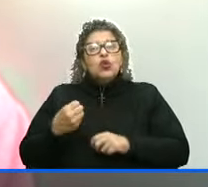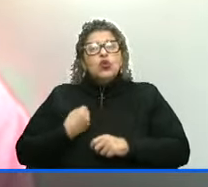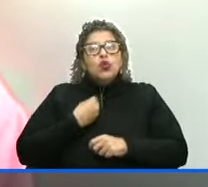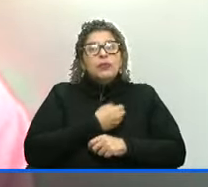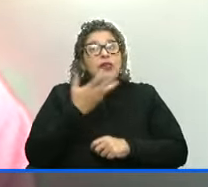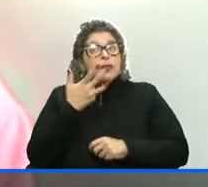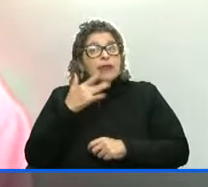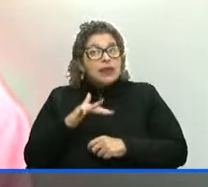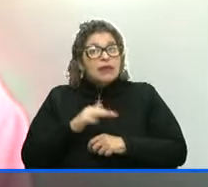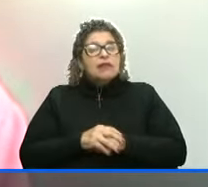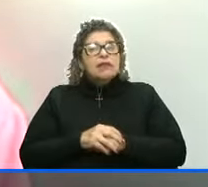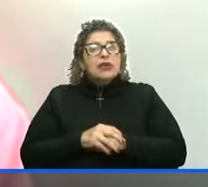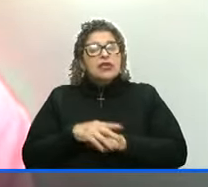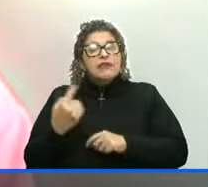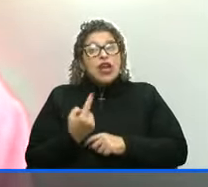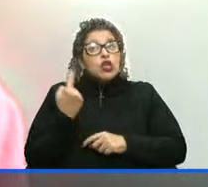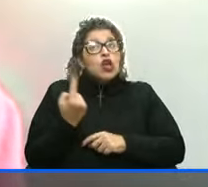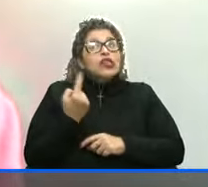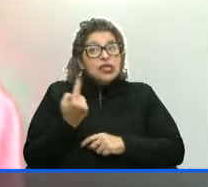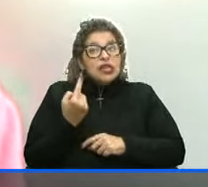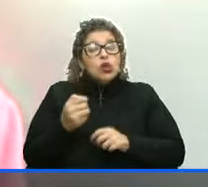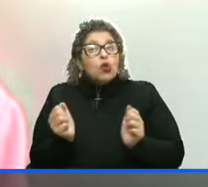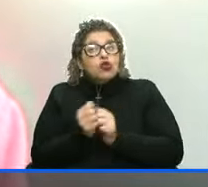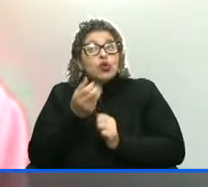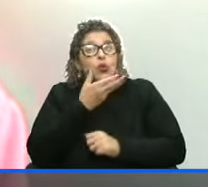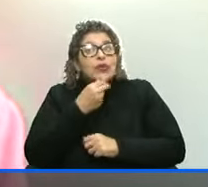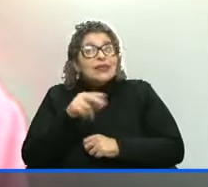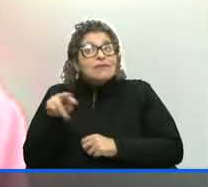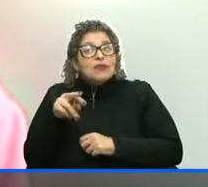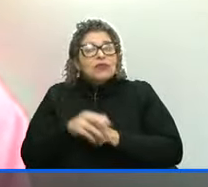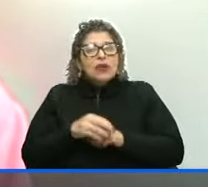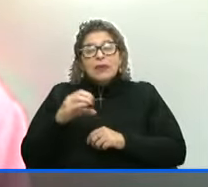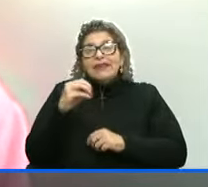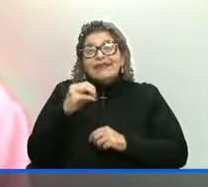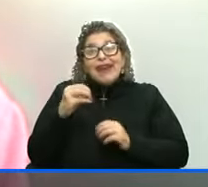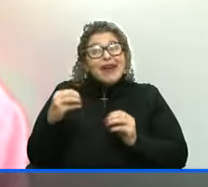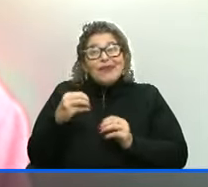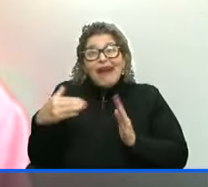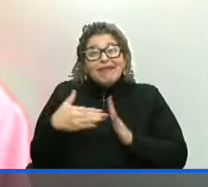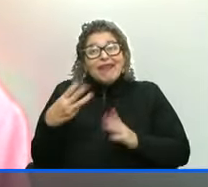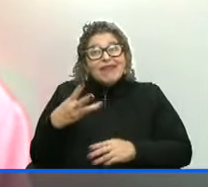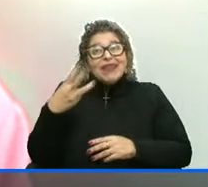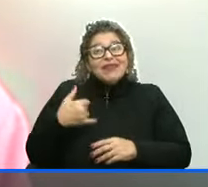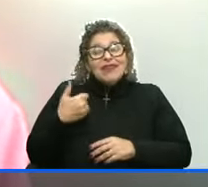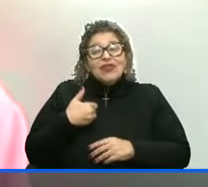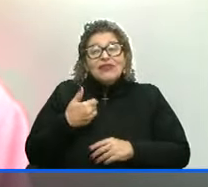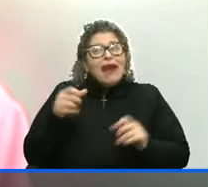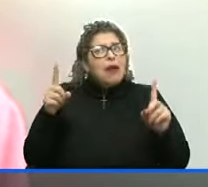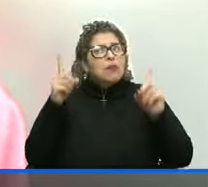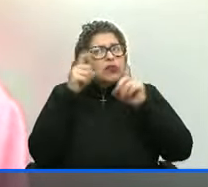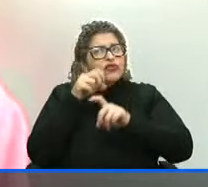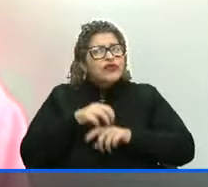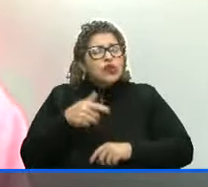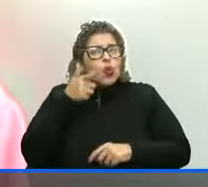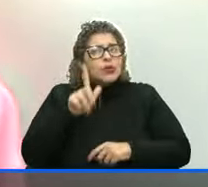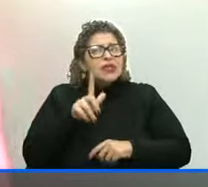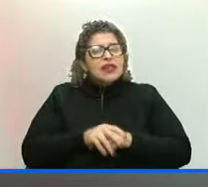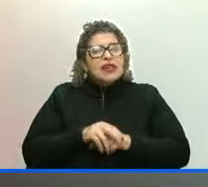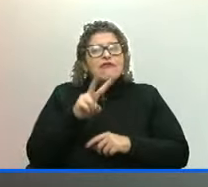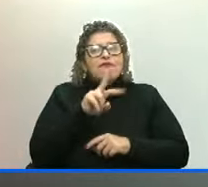do número de crianças que têm ficado sozinhas ou com os irmãos, porque de 0 a 3 anos a dificuldade de se conseguir vaga, ela sempre